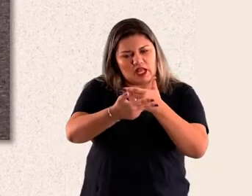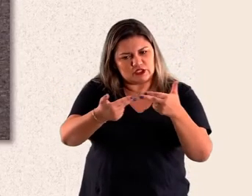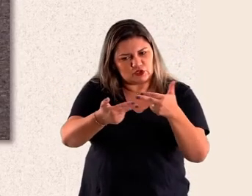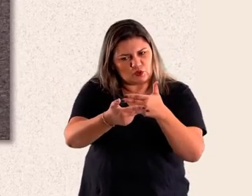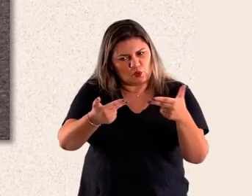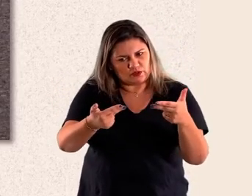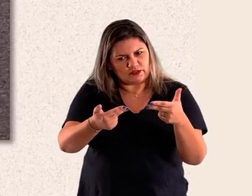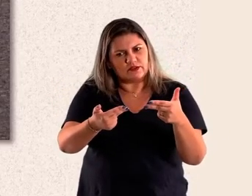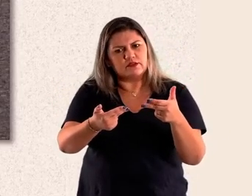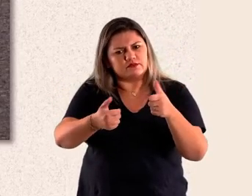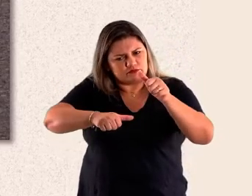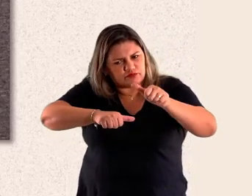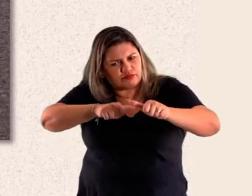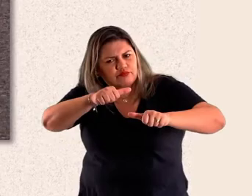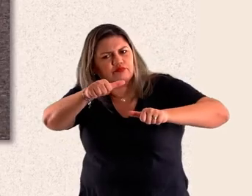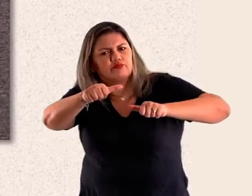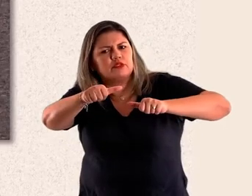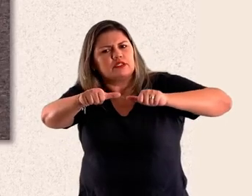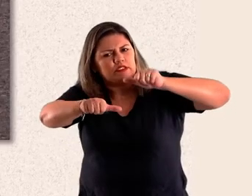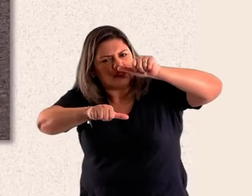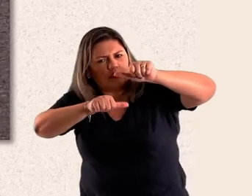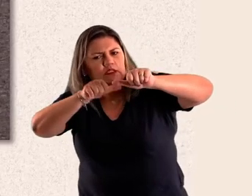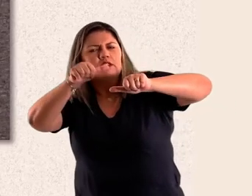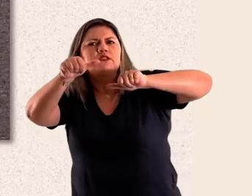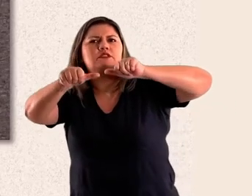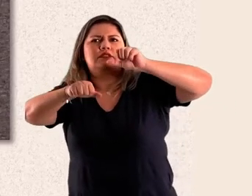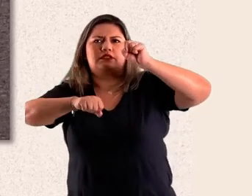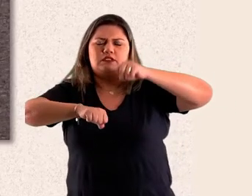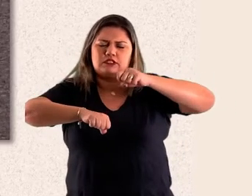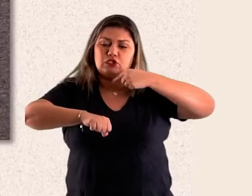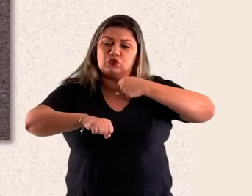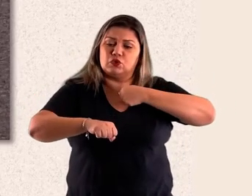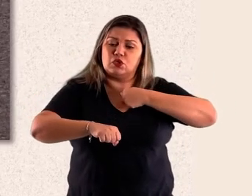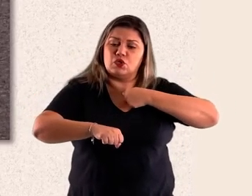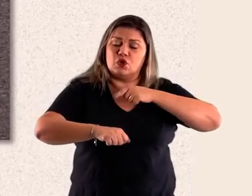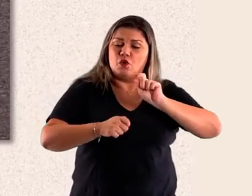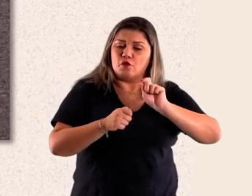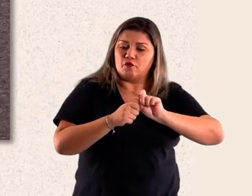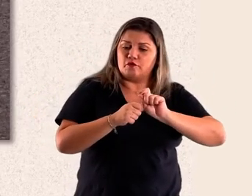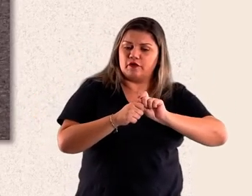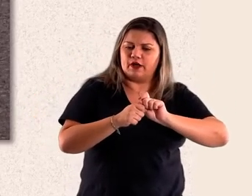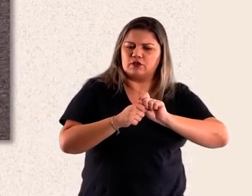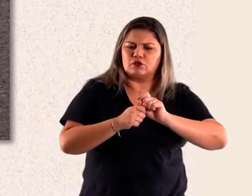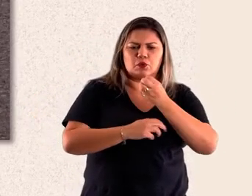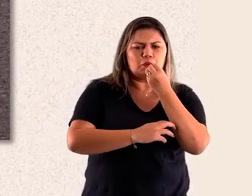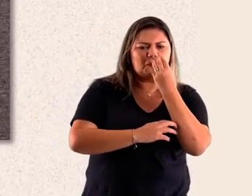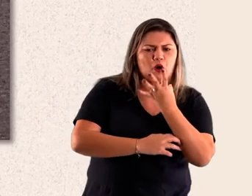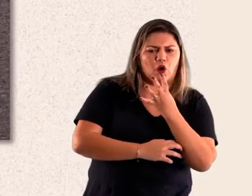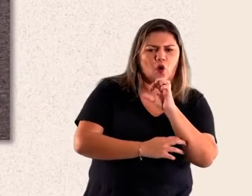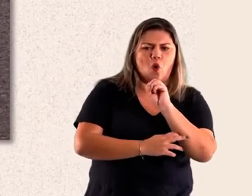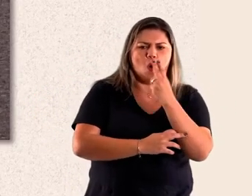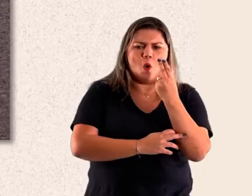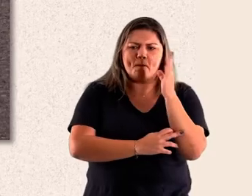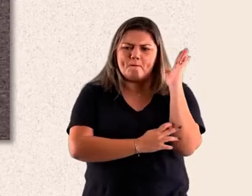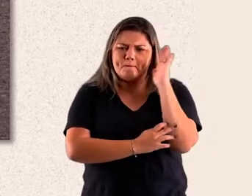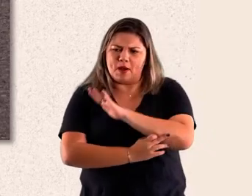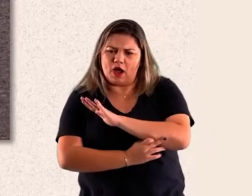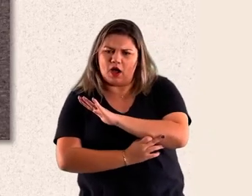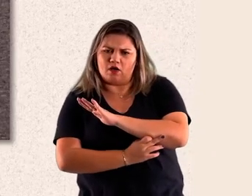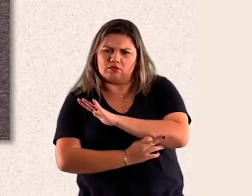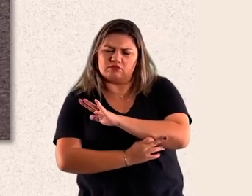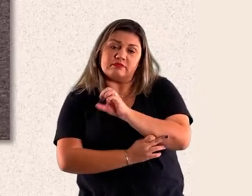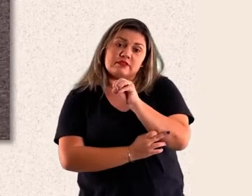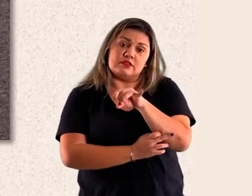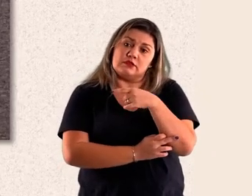impermanentes estão sempre mudando e o que eu faço do bem ou para o mal né é que a gente pode dividir as